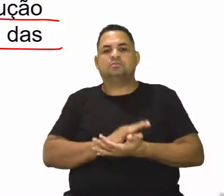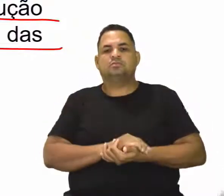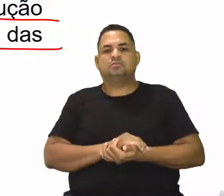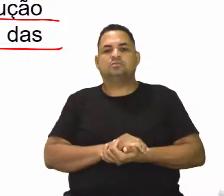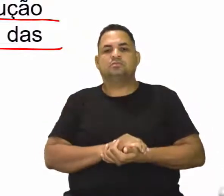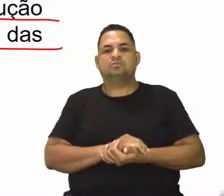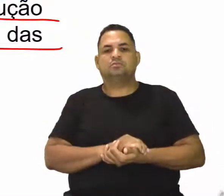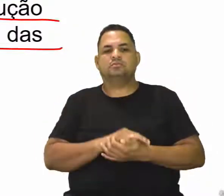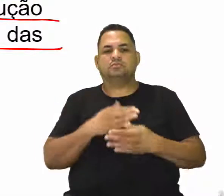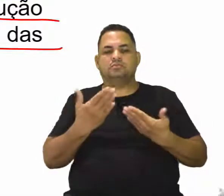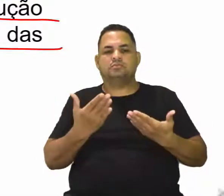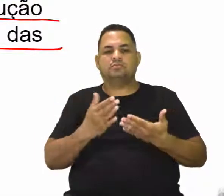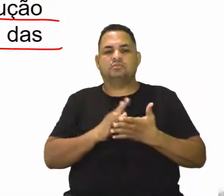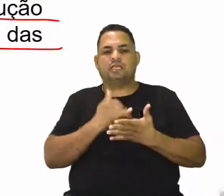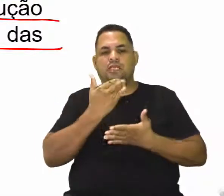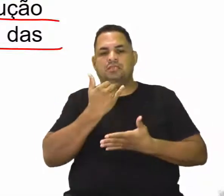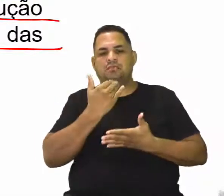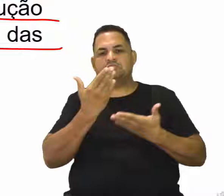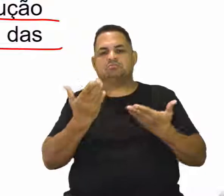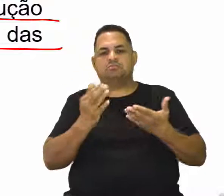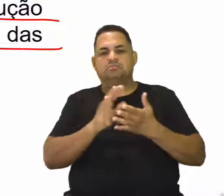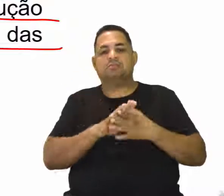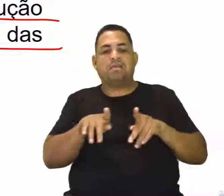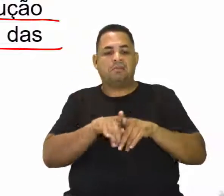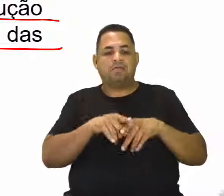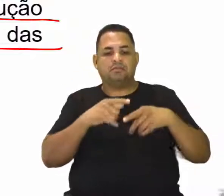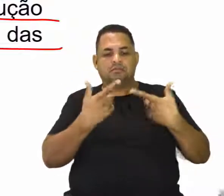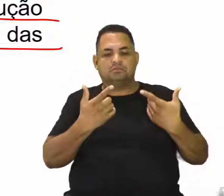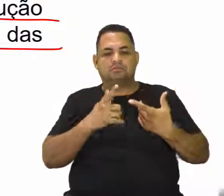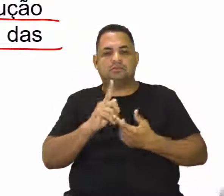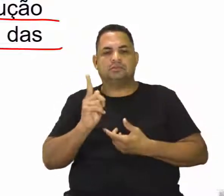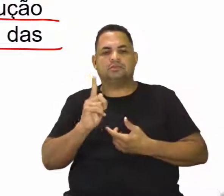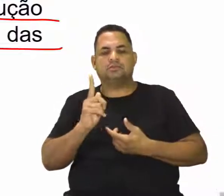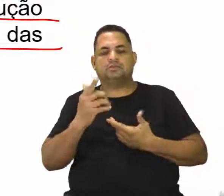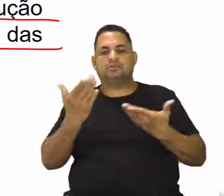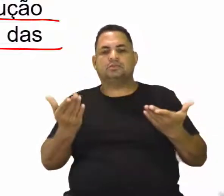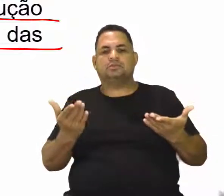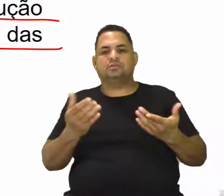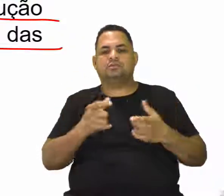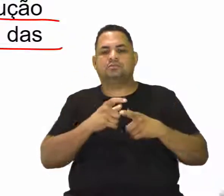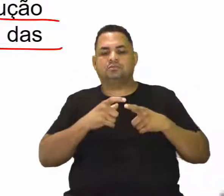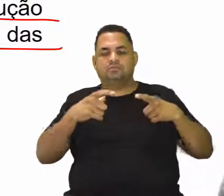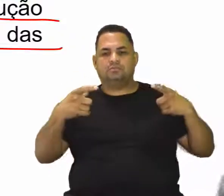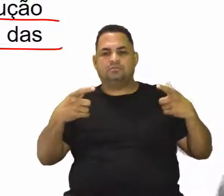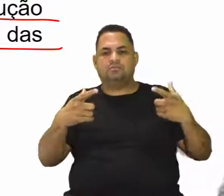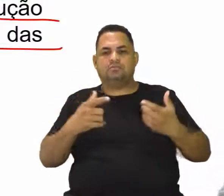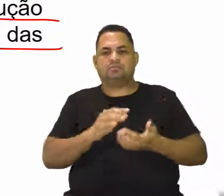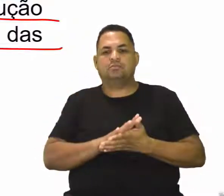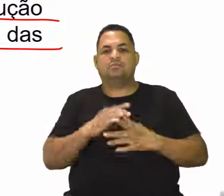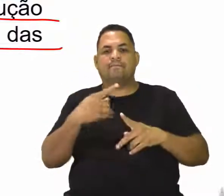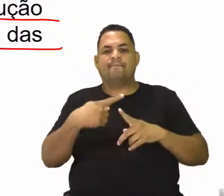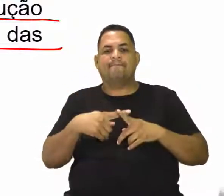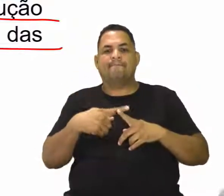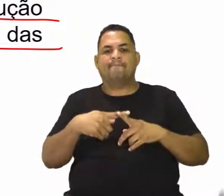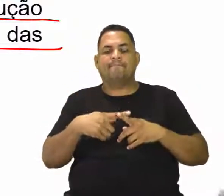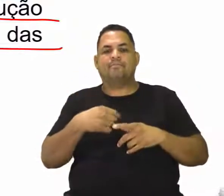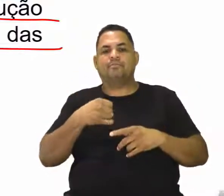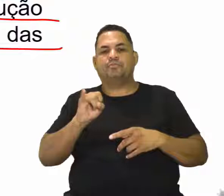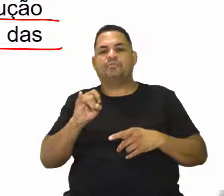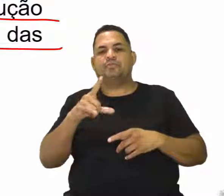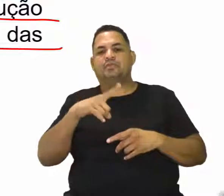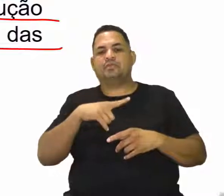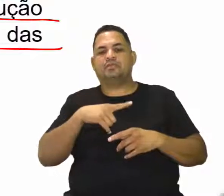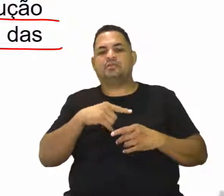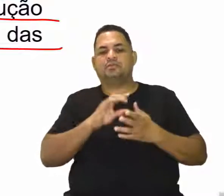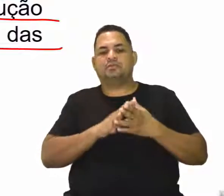aritmeticamente e a alimentação tem que crescer de forma geograficamente. Porque se tem